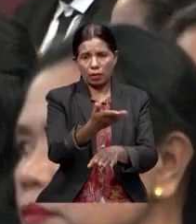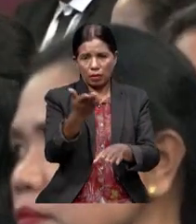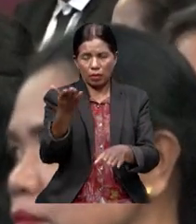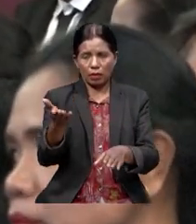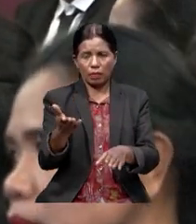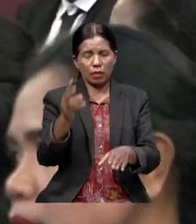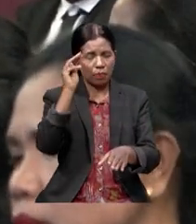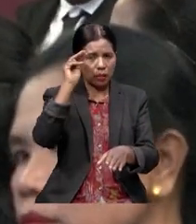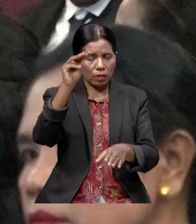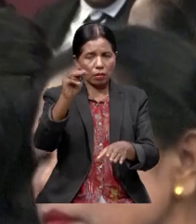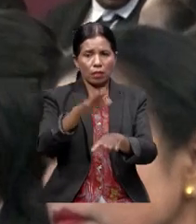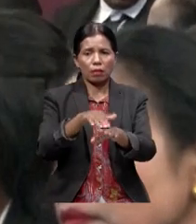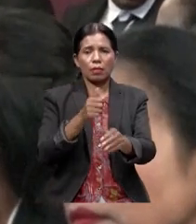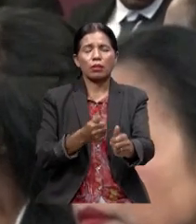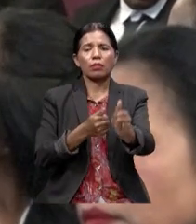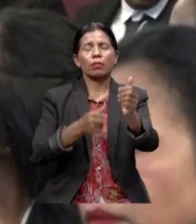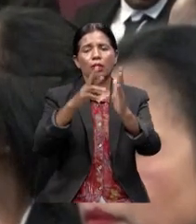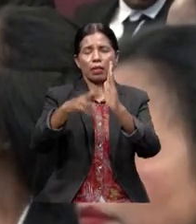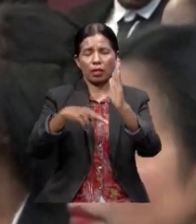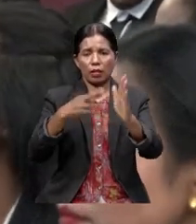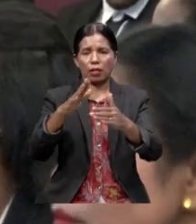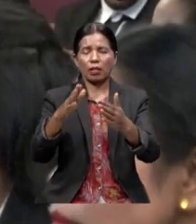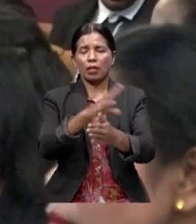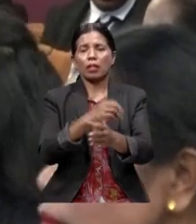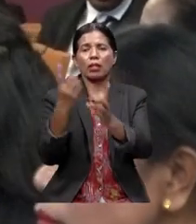dari kata kumpida dia